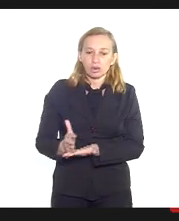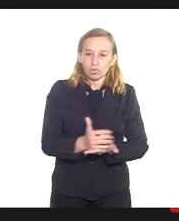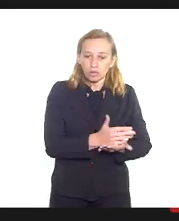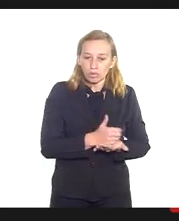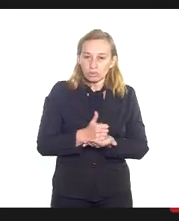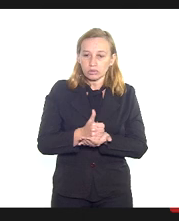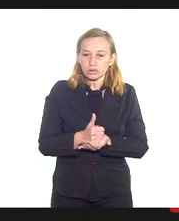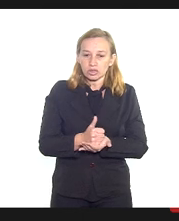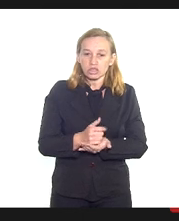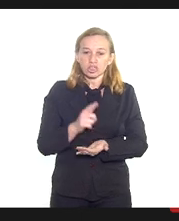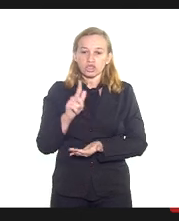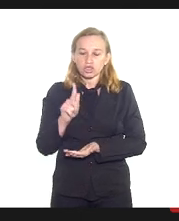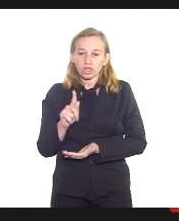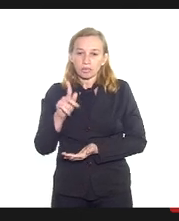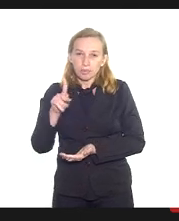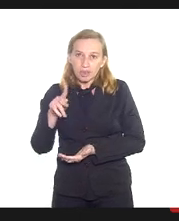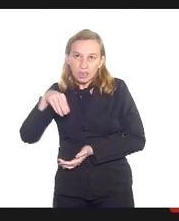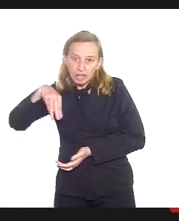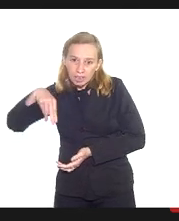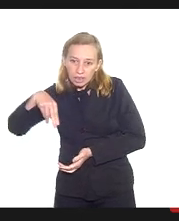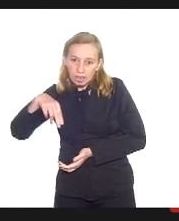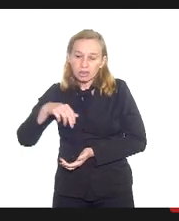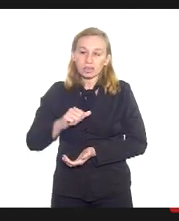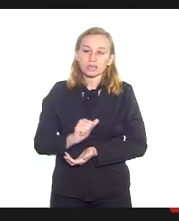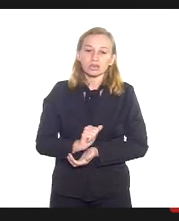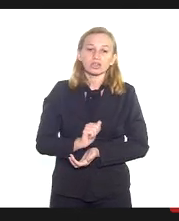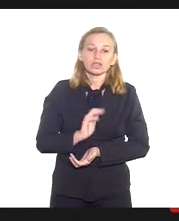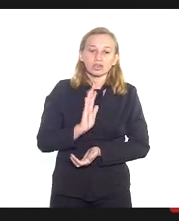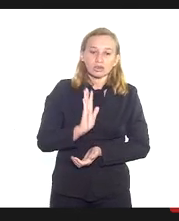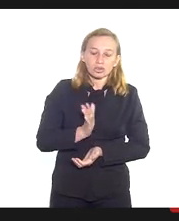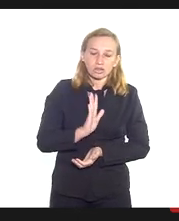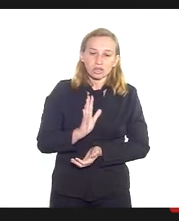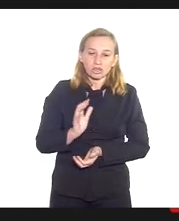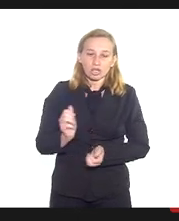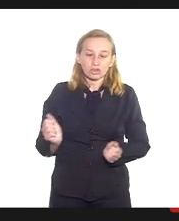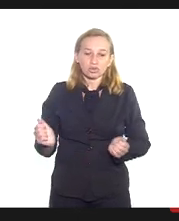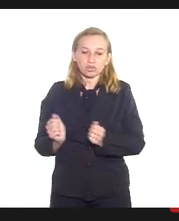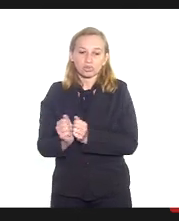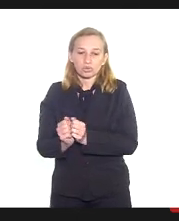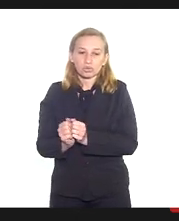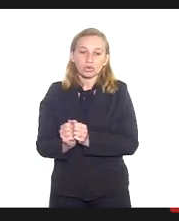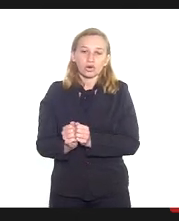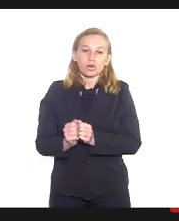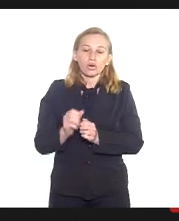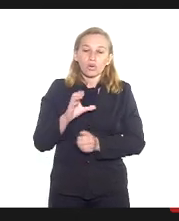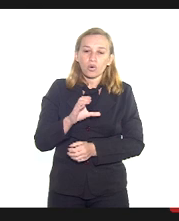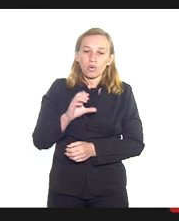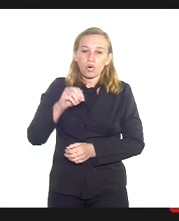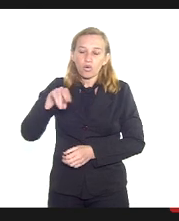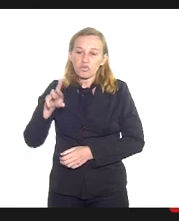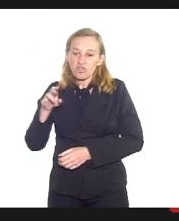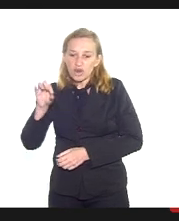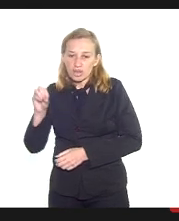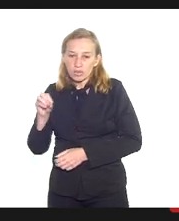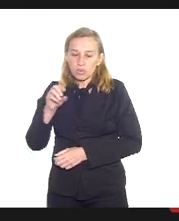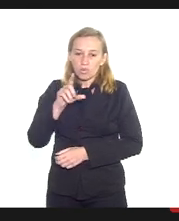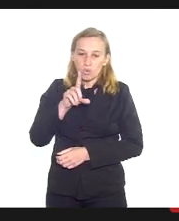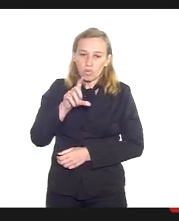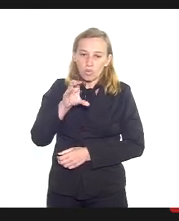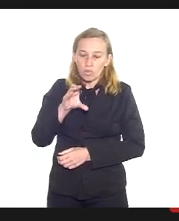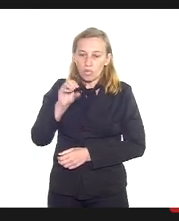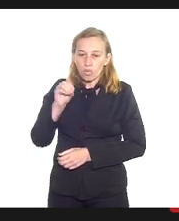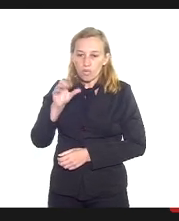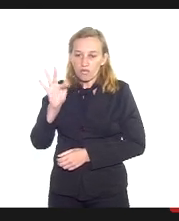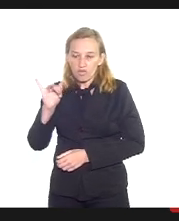da UGPN, se precisaria estar abrigado por um convênio com o FAS ou não, porque não existe cola